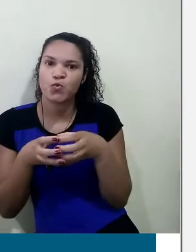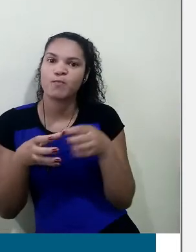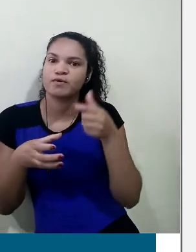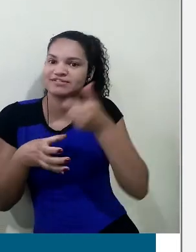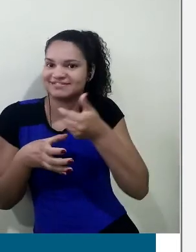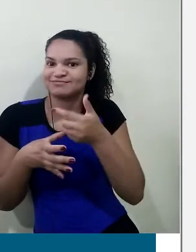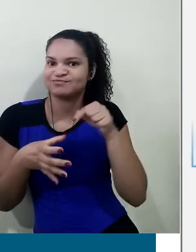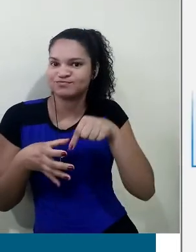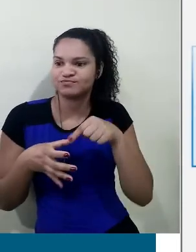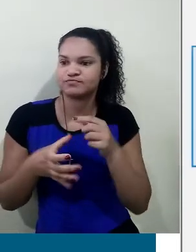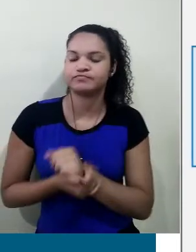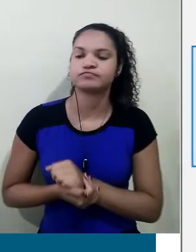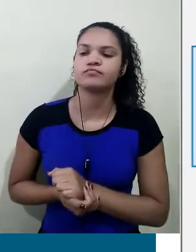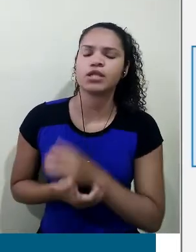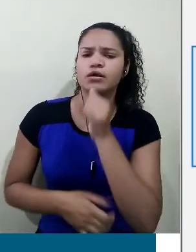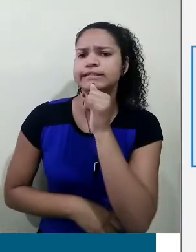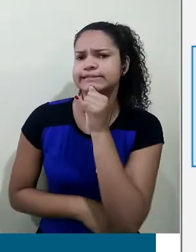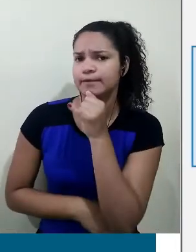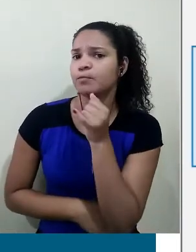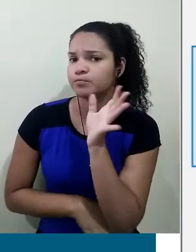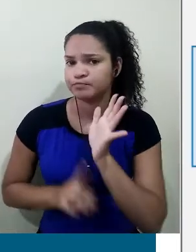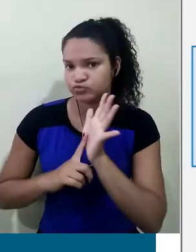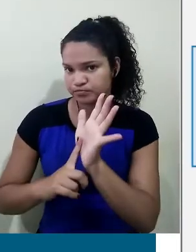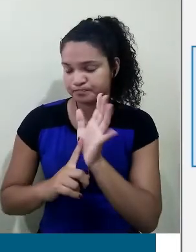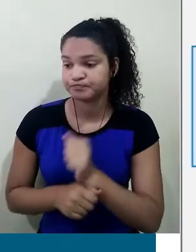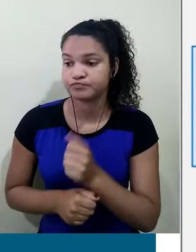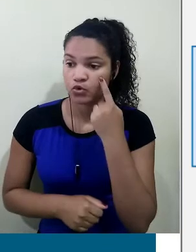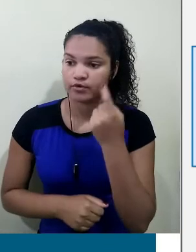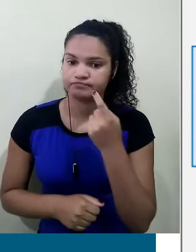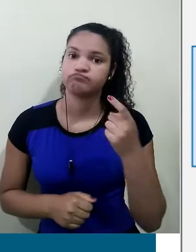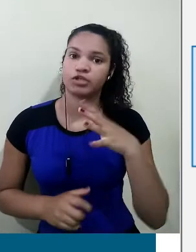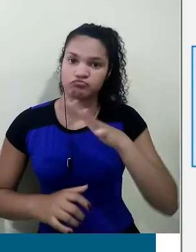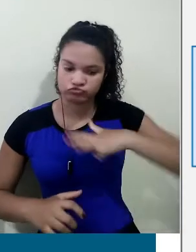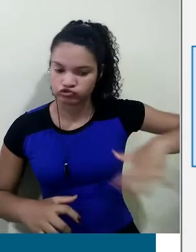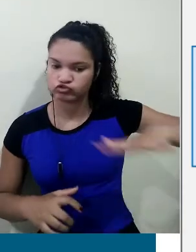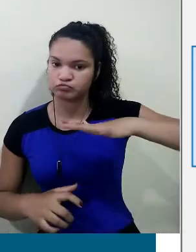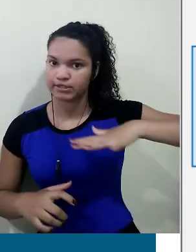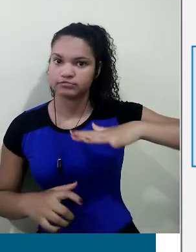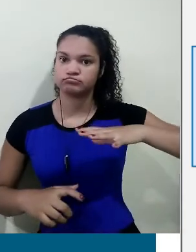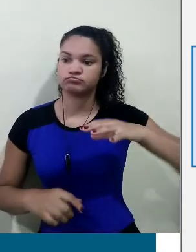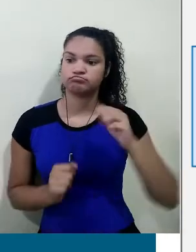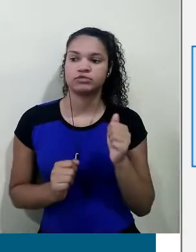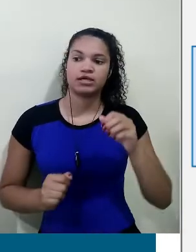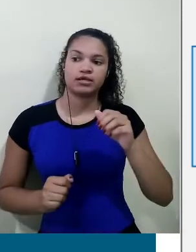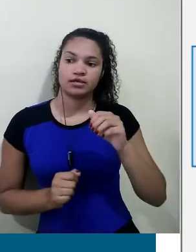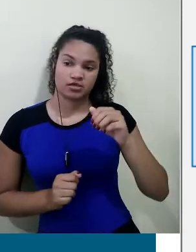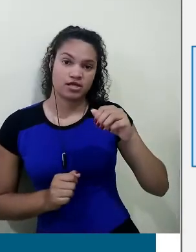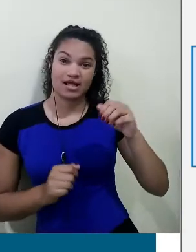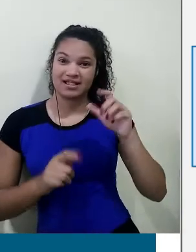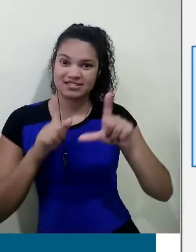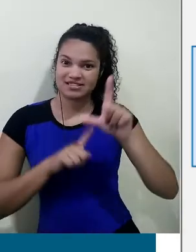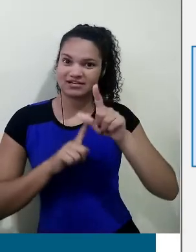Venn-Euler, vamos imaginar então que nós temos um conjunto chamado espaço amostral, representado pela